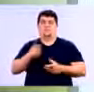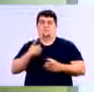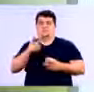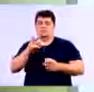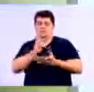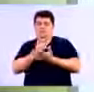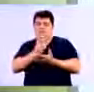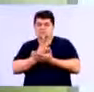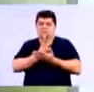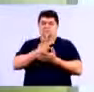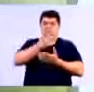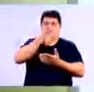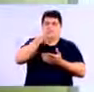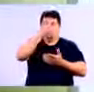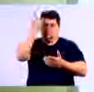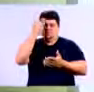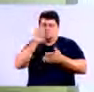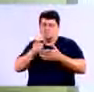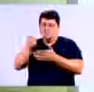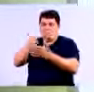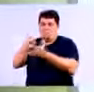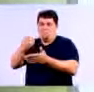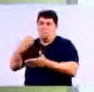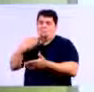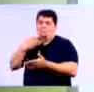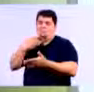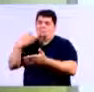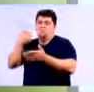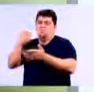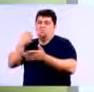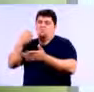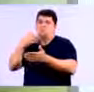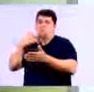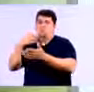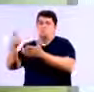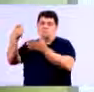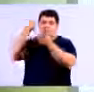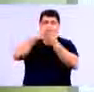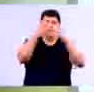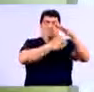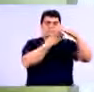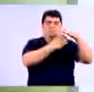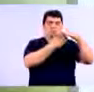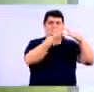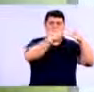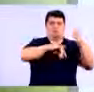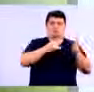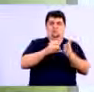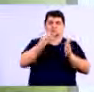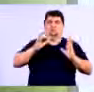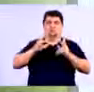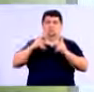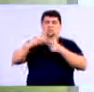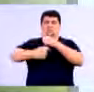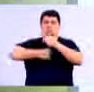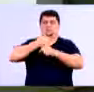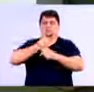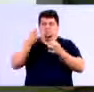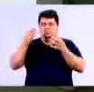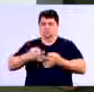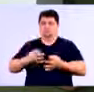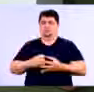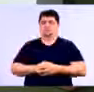e depois o banco paga novamente para quem investiu, faz a devolução do seu dinheiro e os juros ao longo desse período de tempo. Correto,